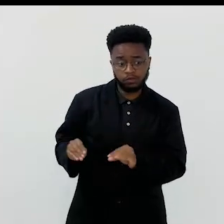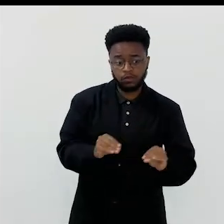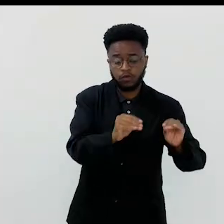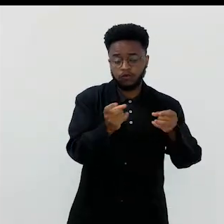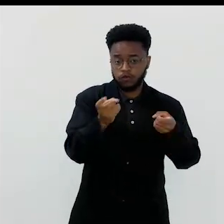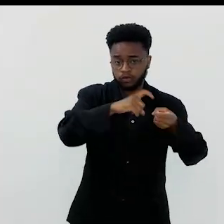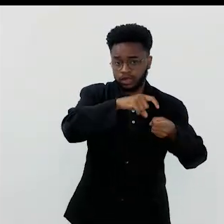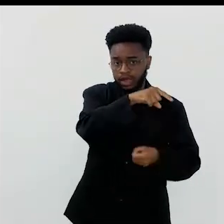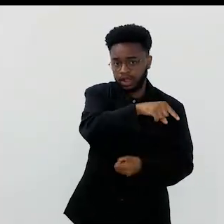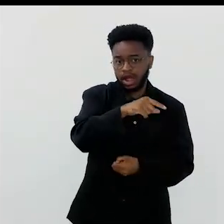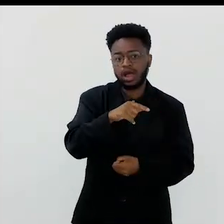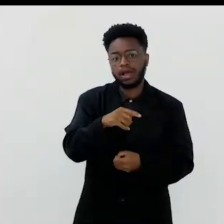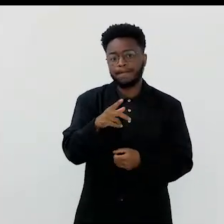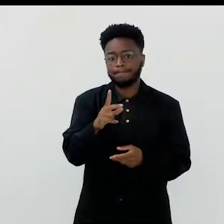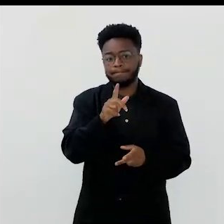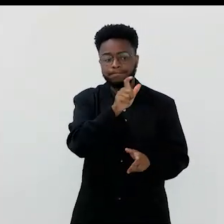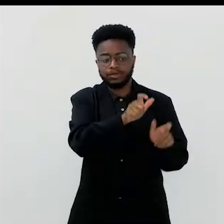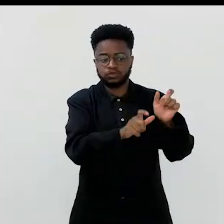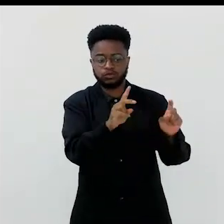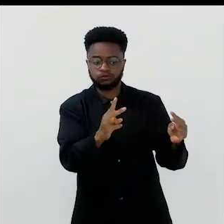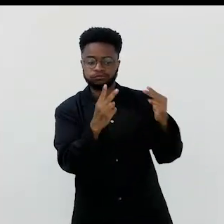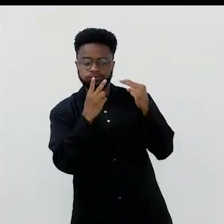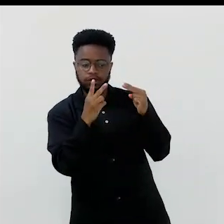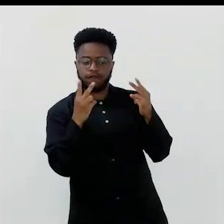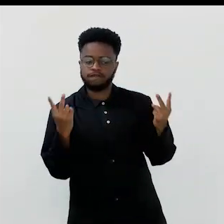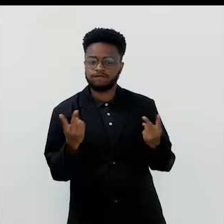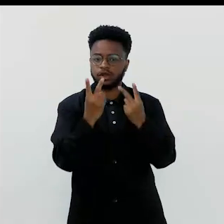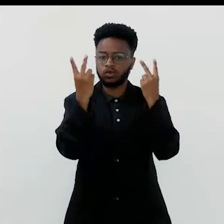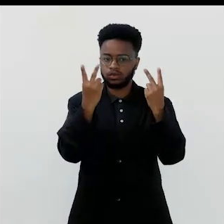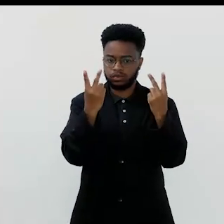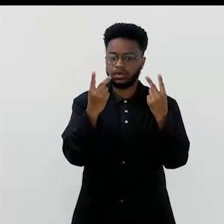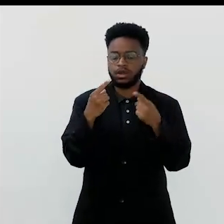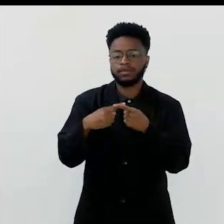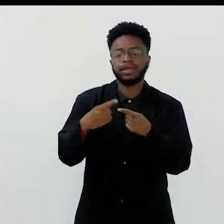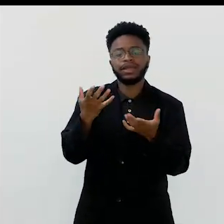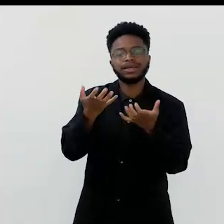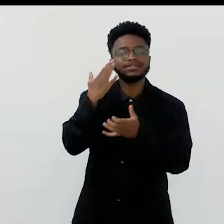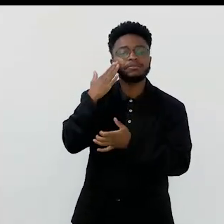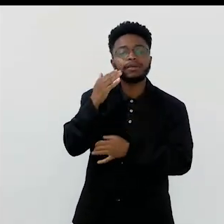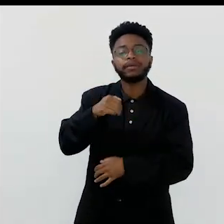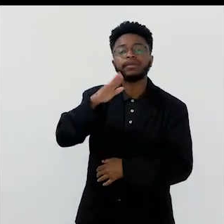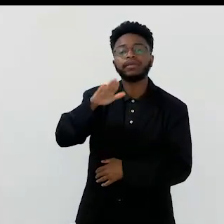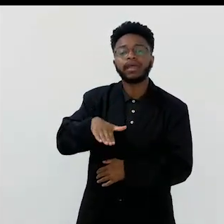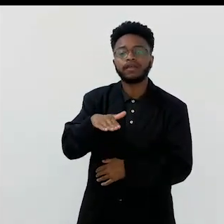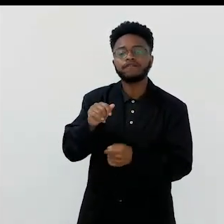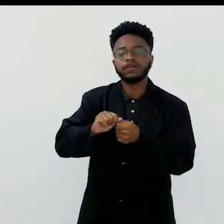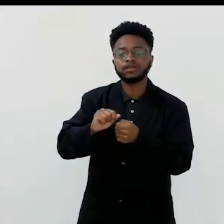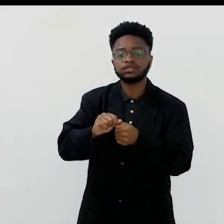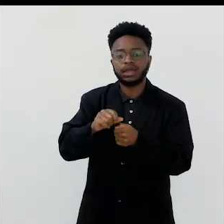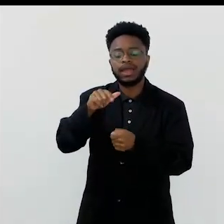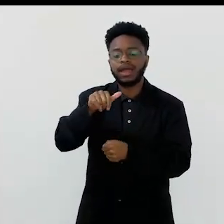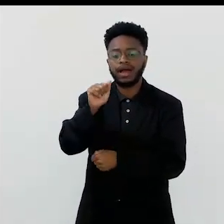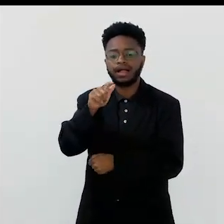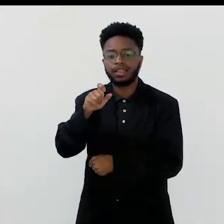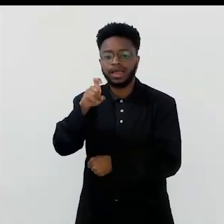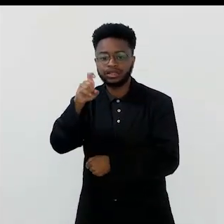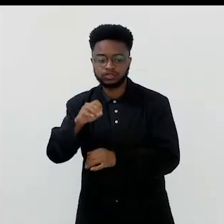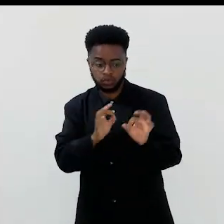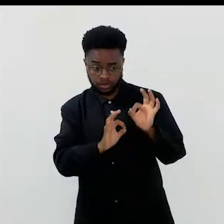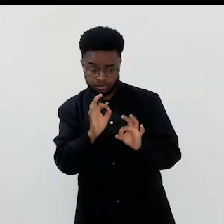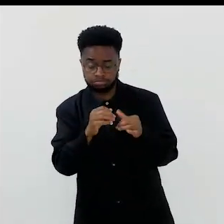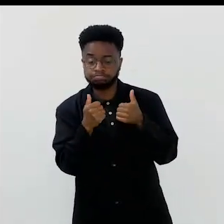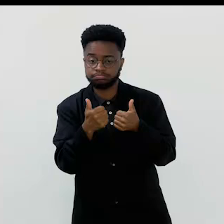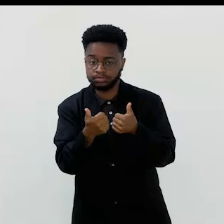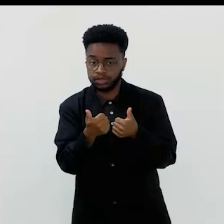empreiteiro, aí comecei a ter essa visão lá, né? O pessoal começou a procurar saber, não, quem foi? Foi de Parintins, foi o Alex